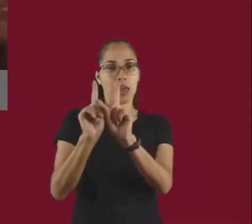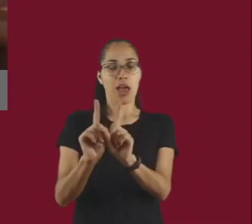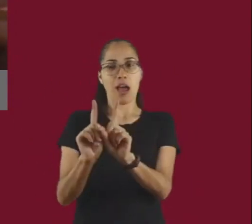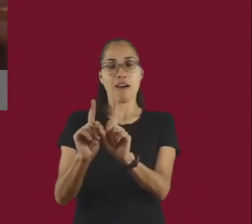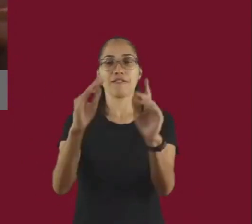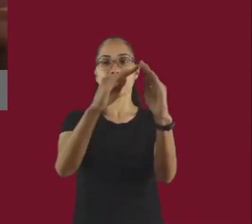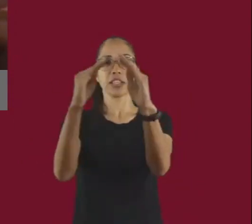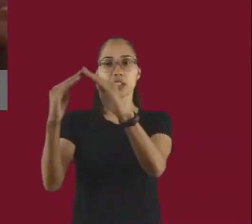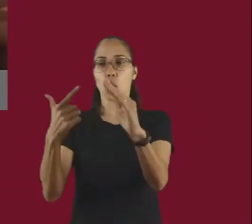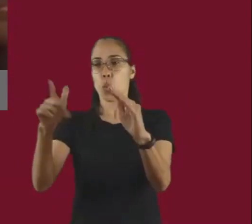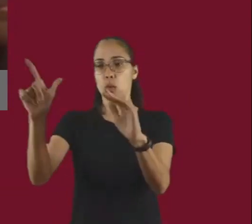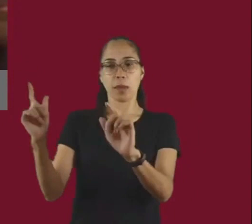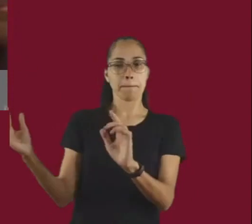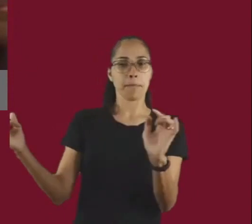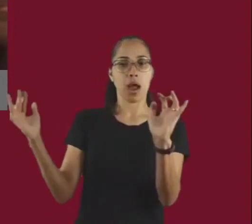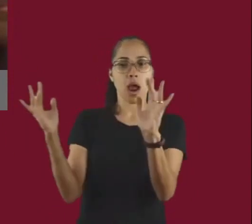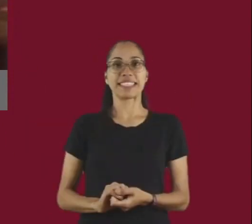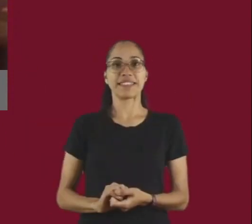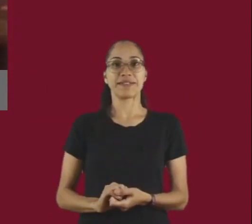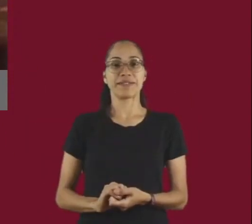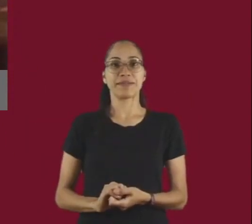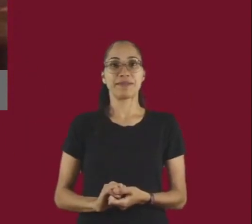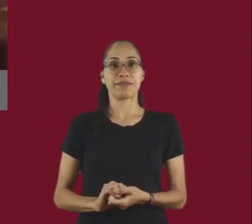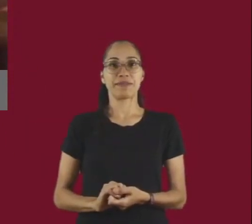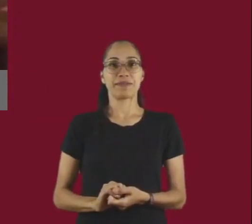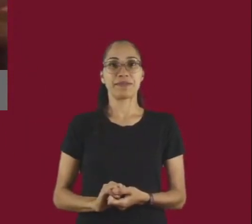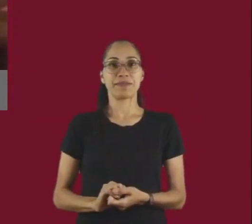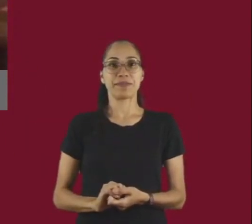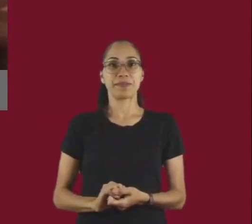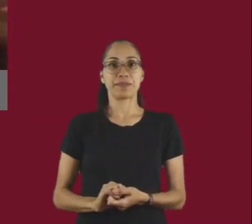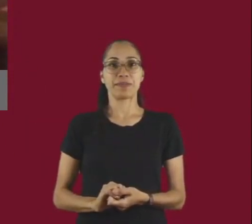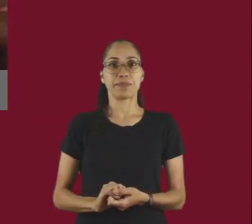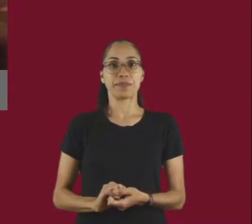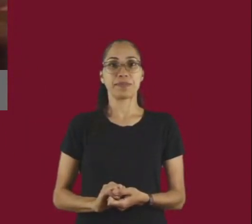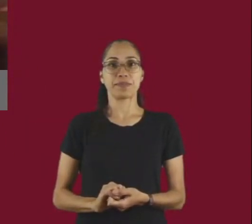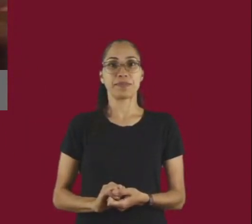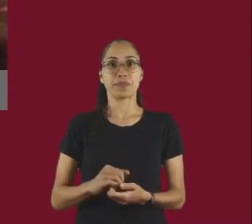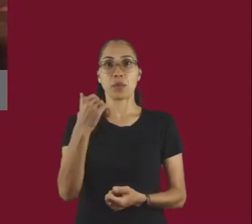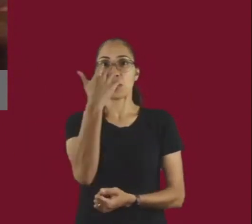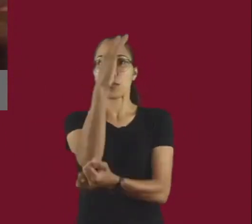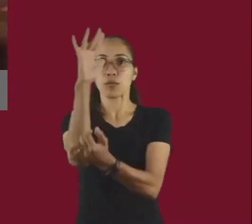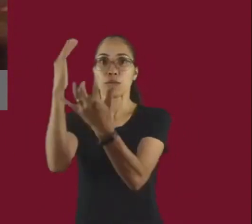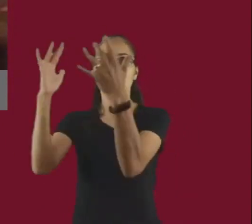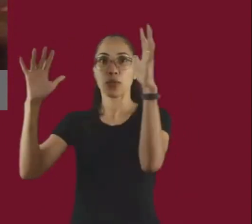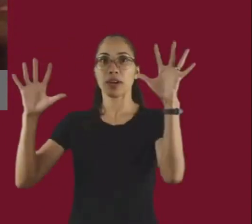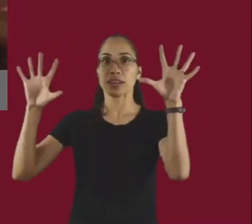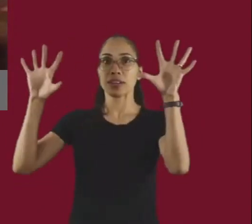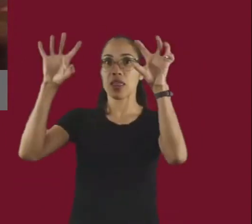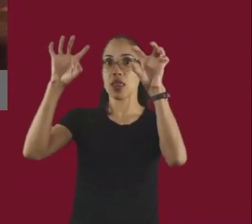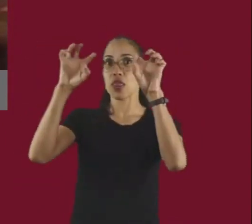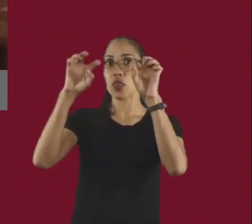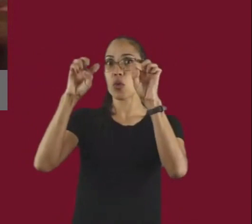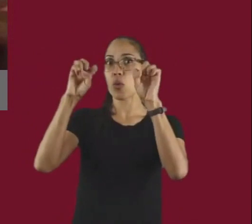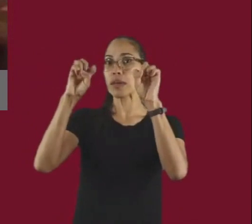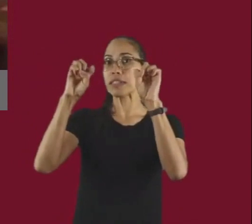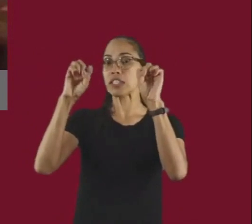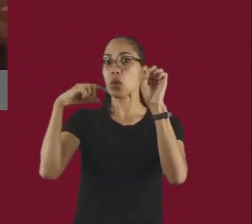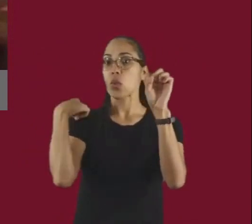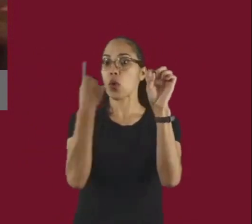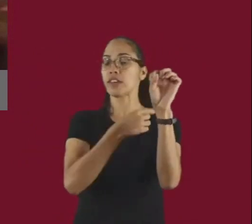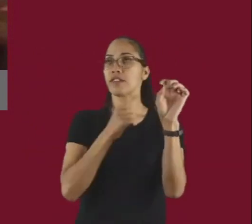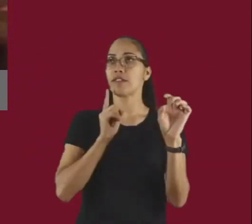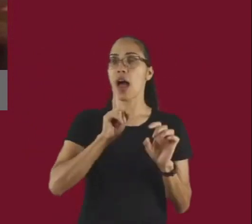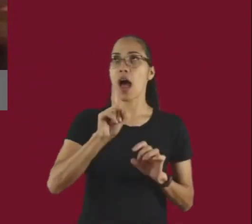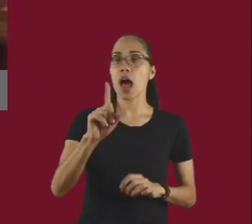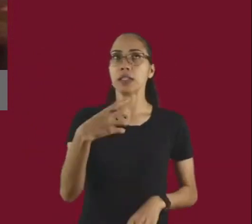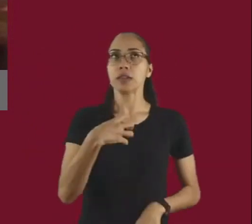meu companheiro. E a floresta de noite, sim, é um sentimento muito profundo que dá na gente,